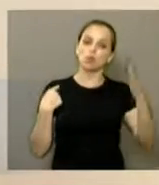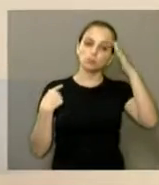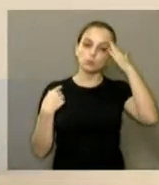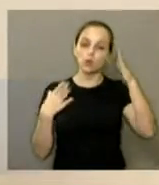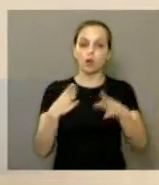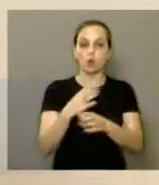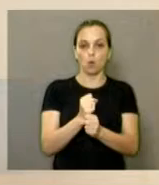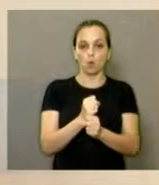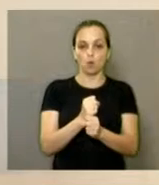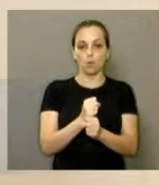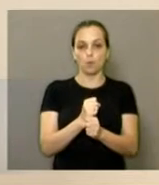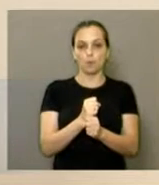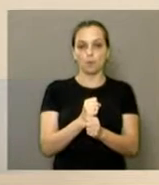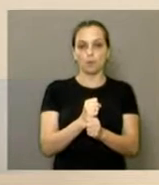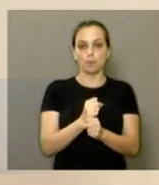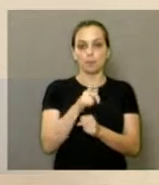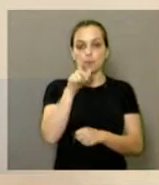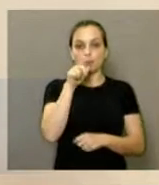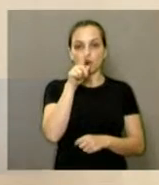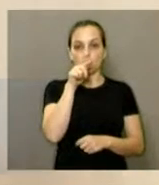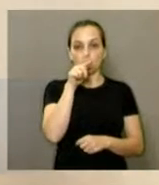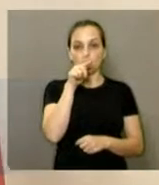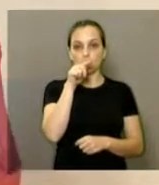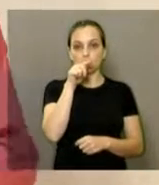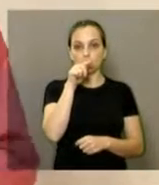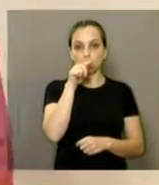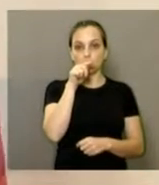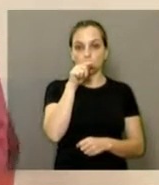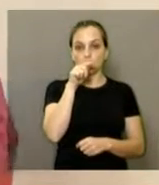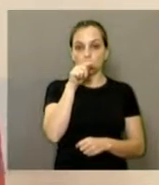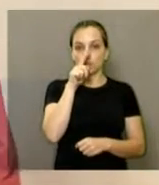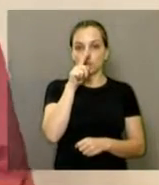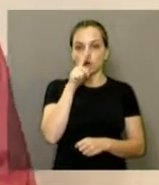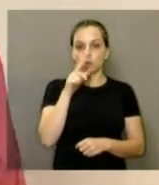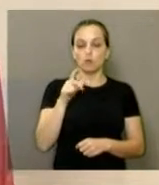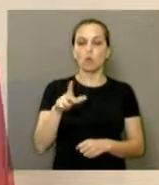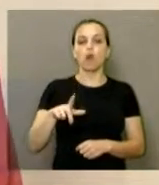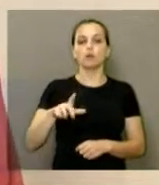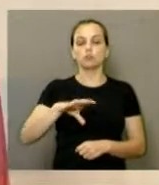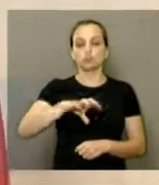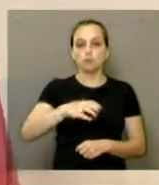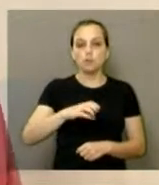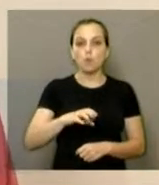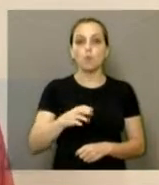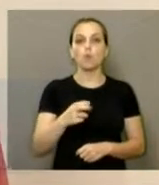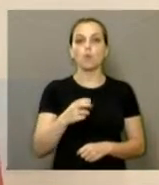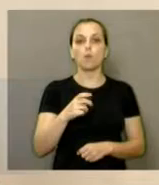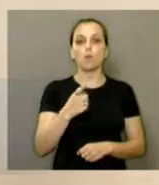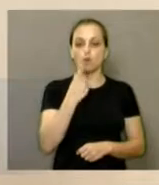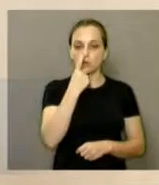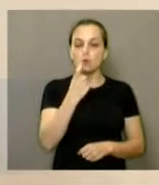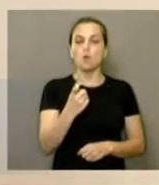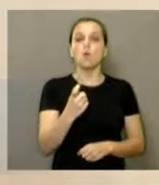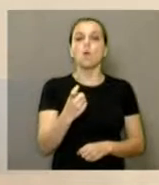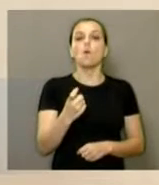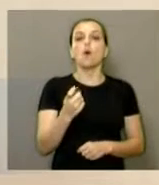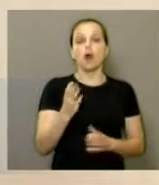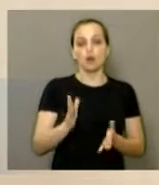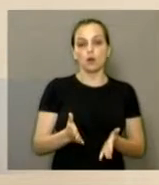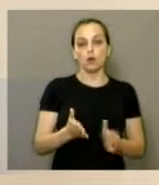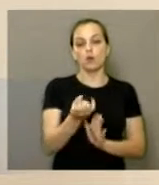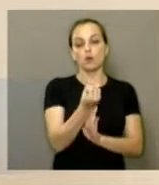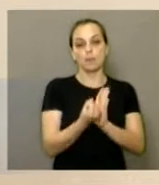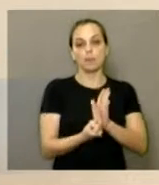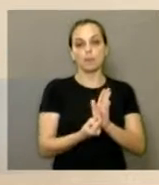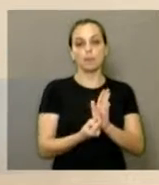de água e esgoto, no qual agora vem cobrada a taxa de resíduos sólidos, essa taxa de resíduos sólidos